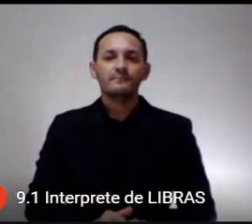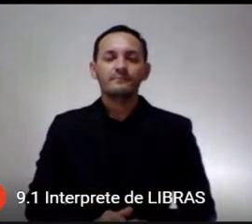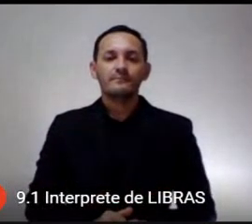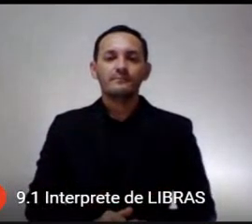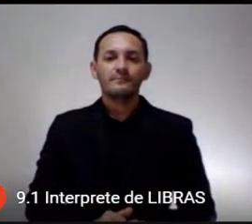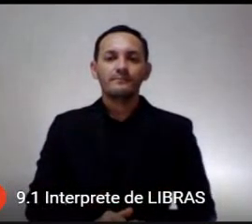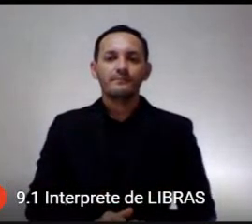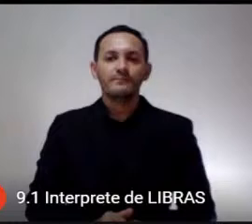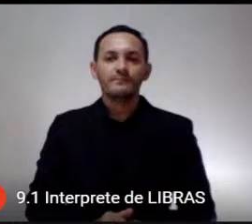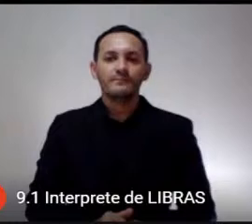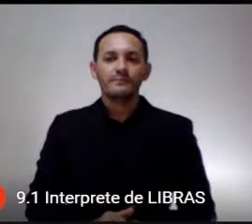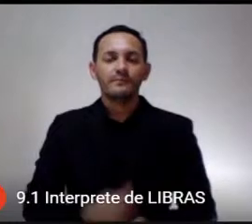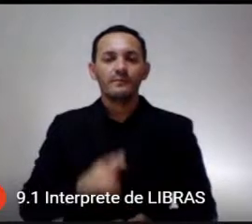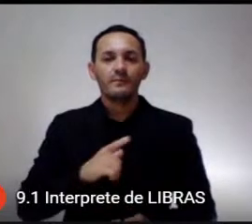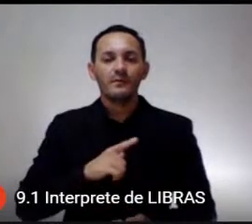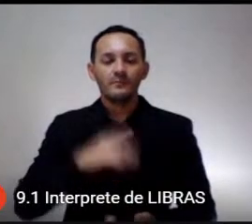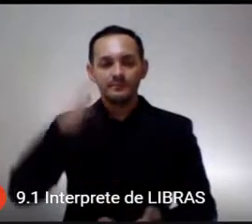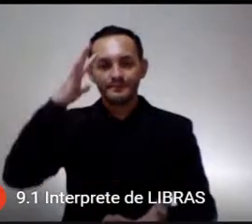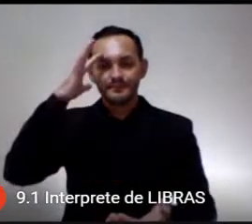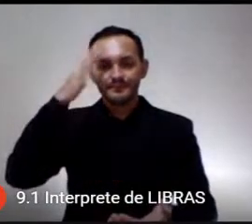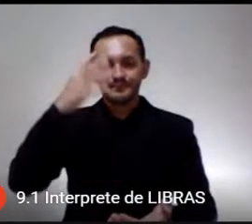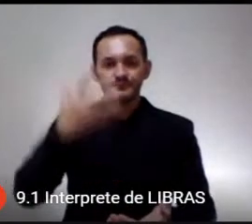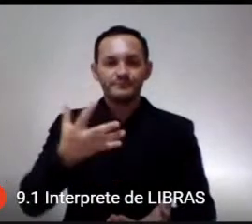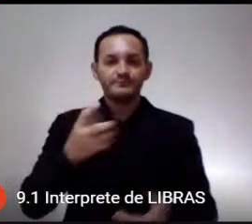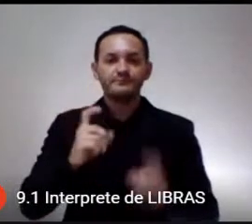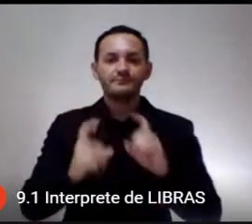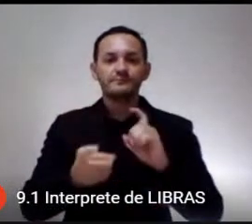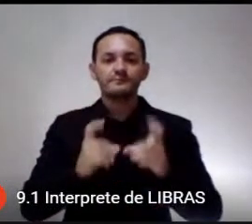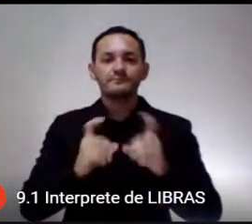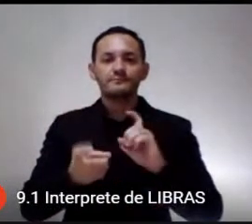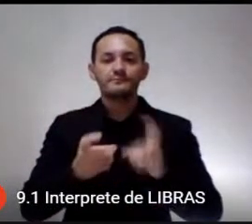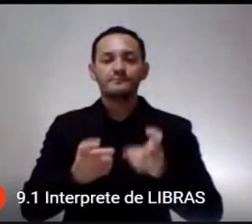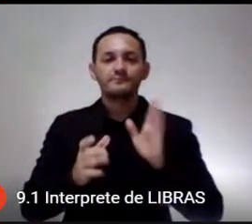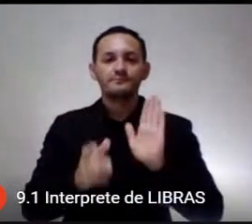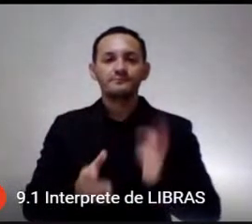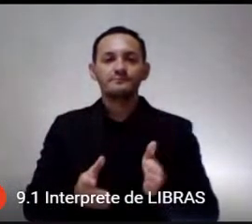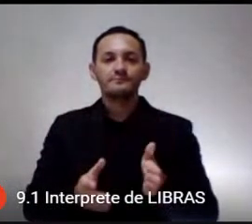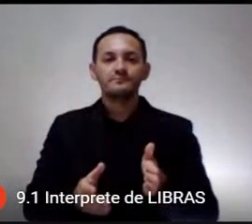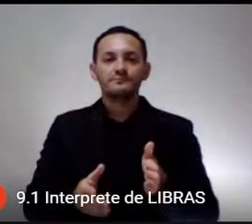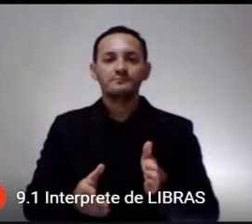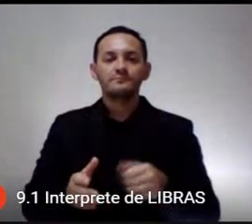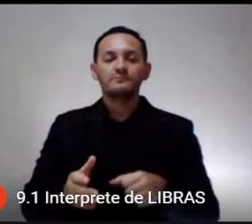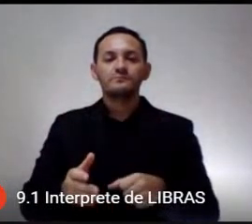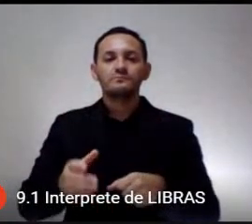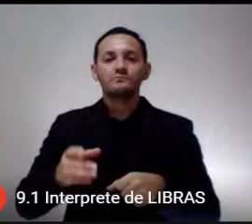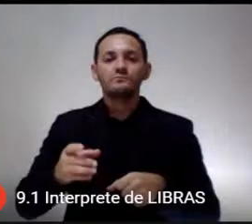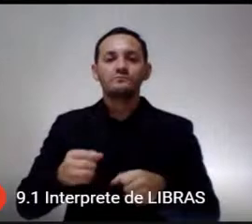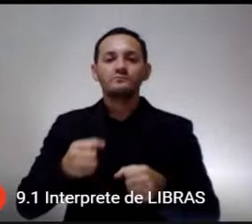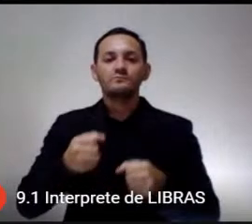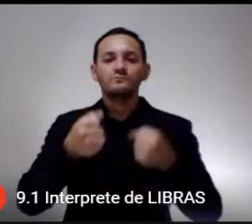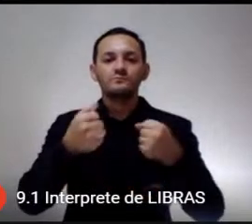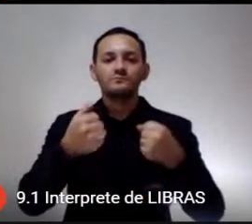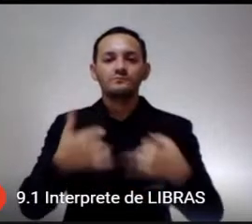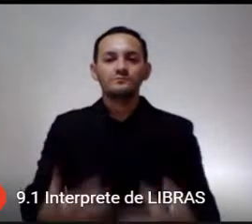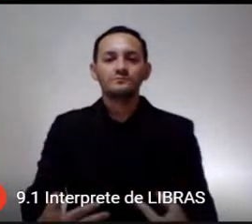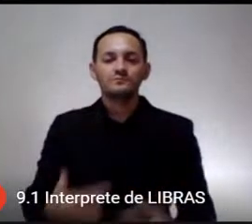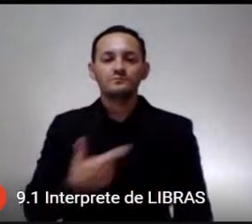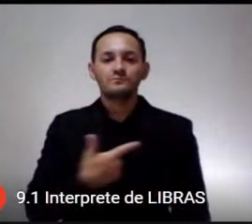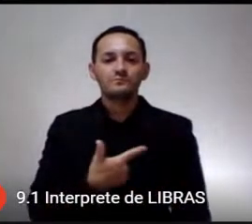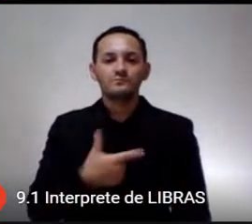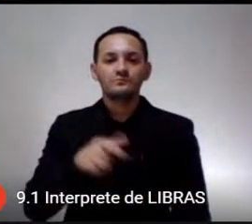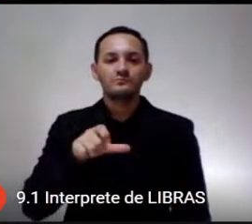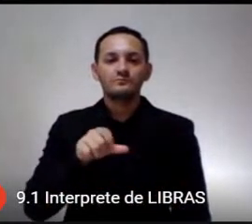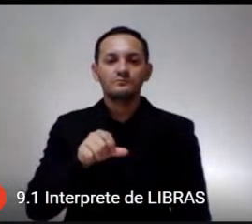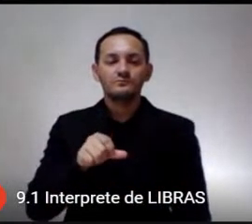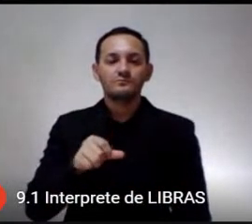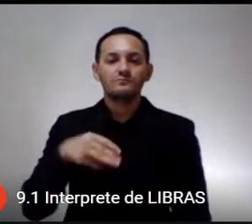nós temos aqui uma decisão até da nossa própria corte, onde foi o relator doutor Rubem Ribeiro, uma sessão de 29 de maio de